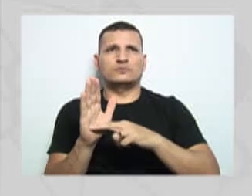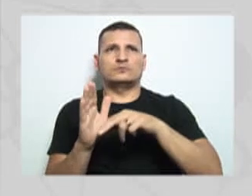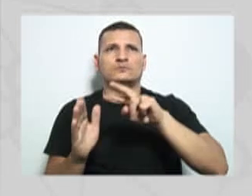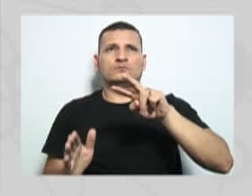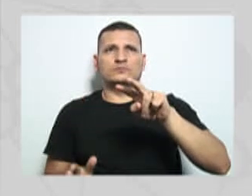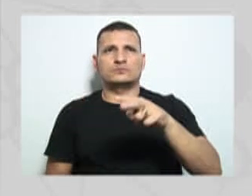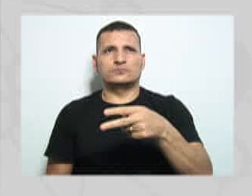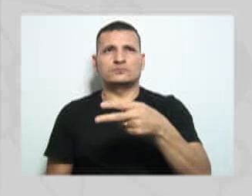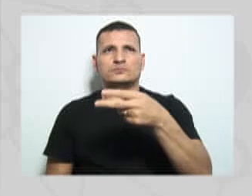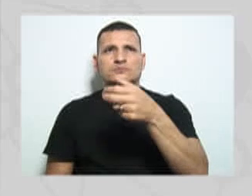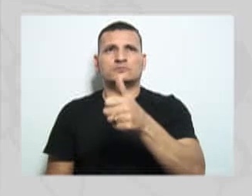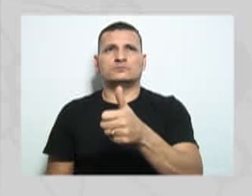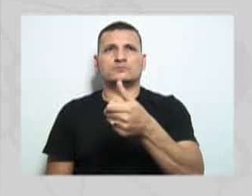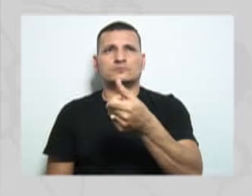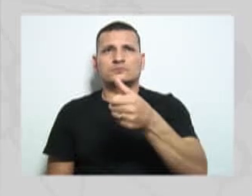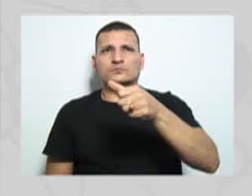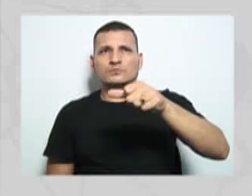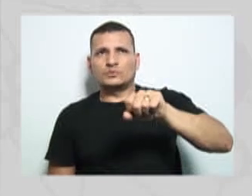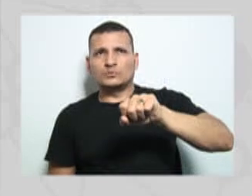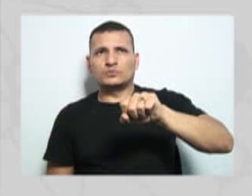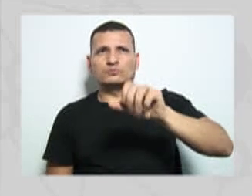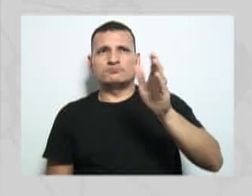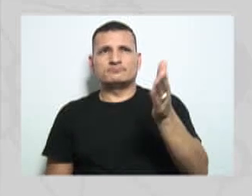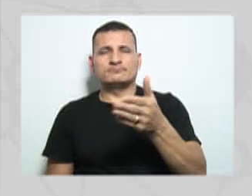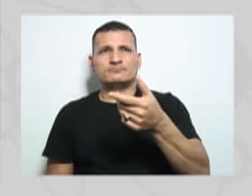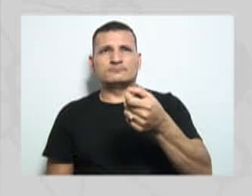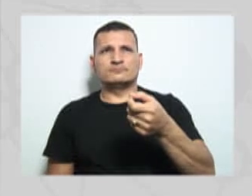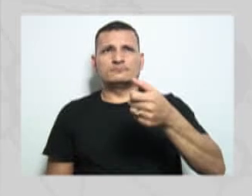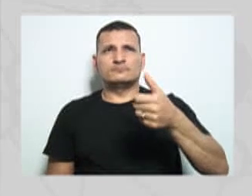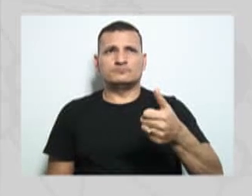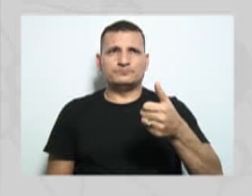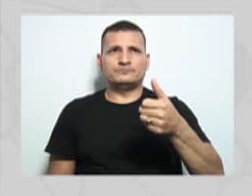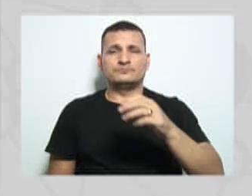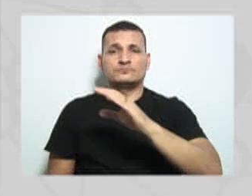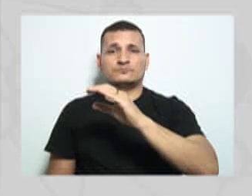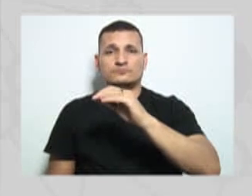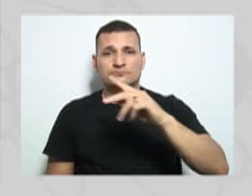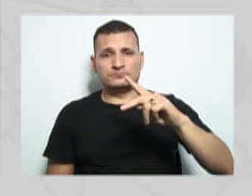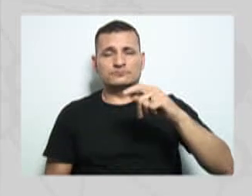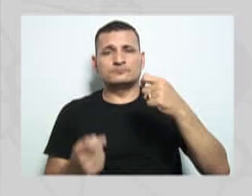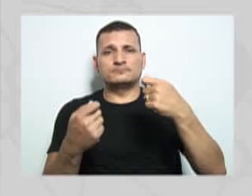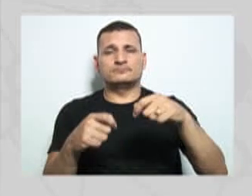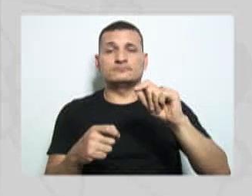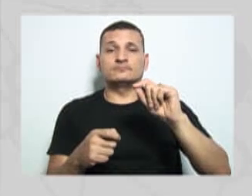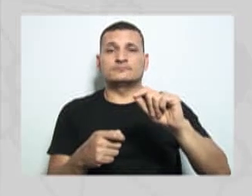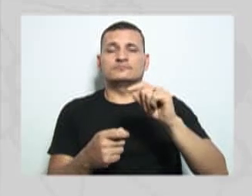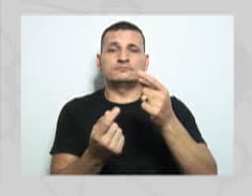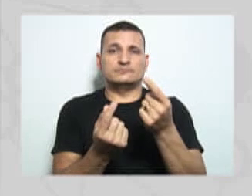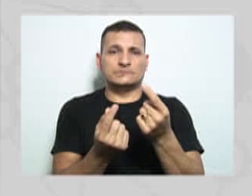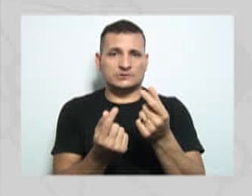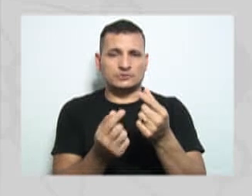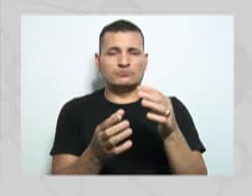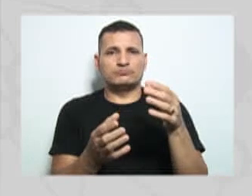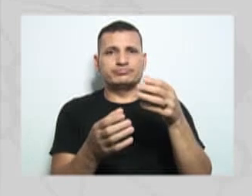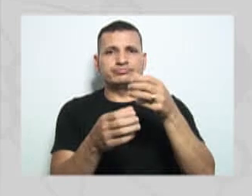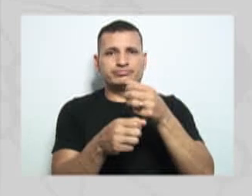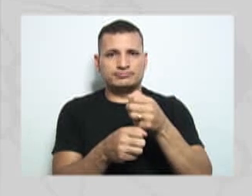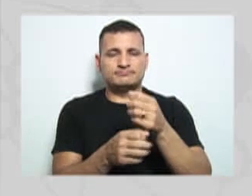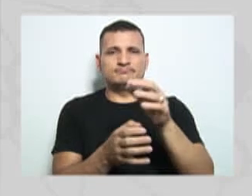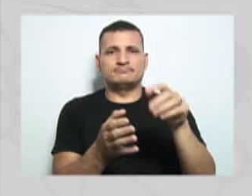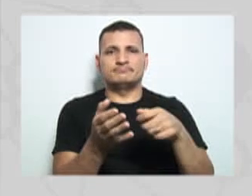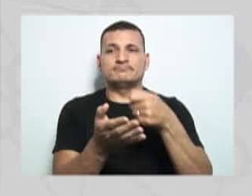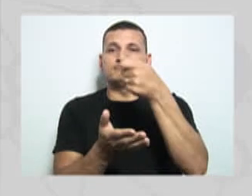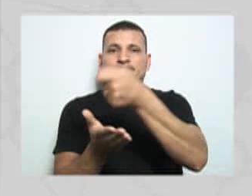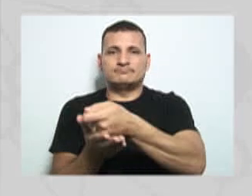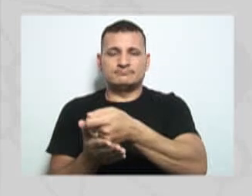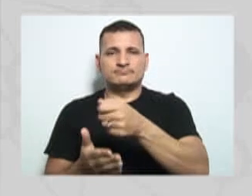2168/2001, as cooperativas devem o quê? Recolher uma contribuição compulsória mensal ao SESCOP.